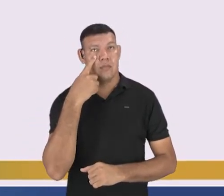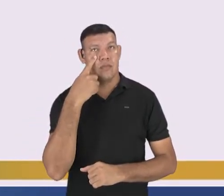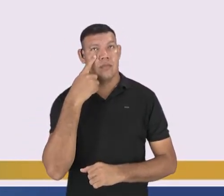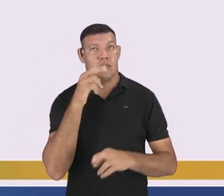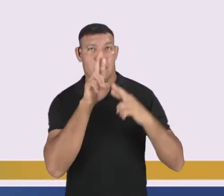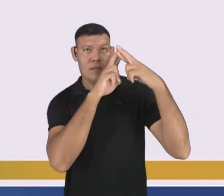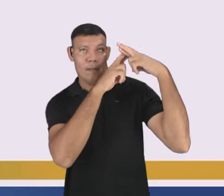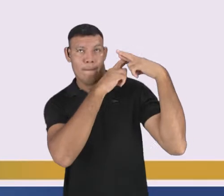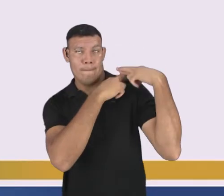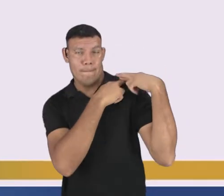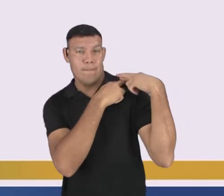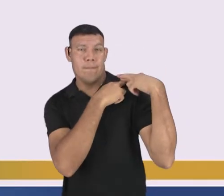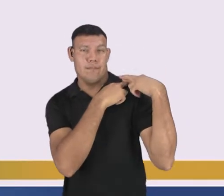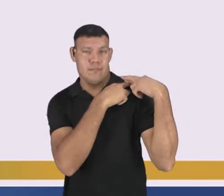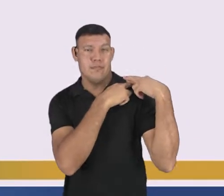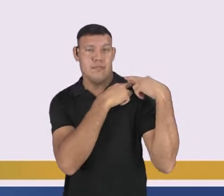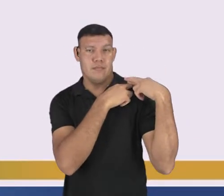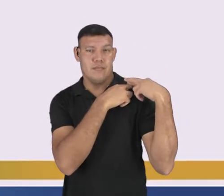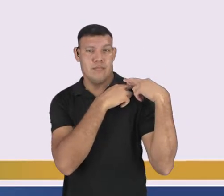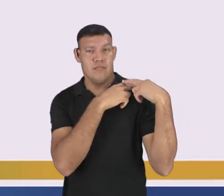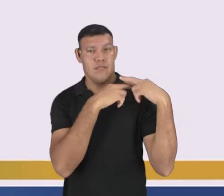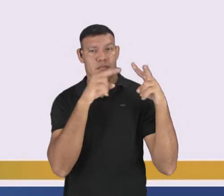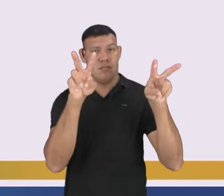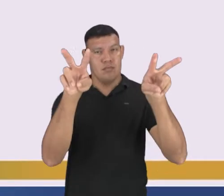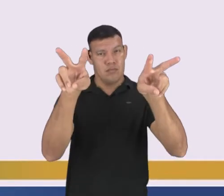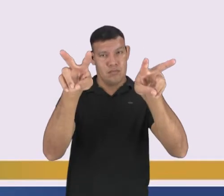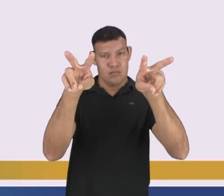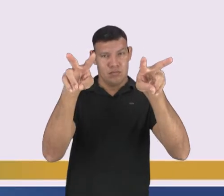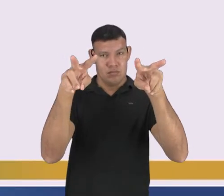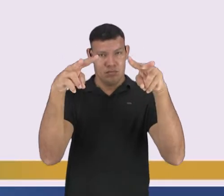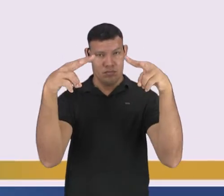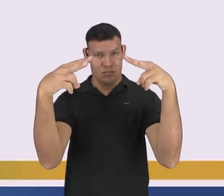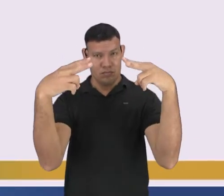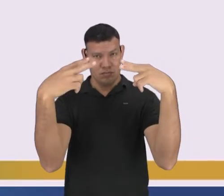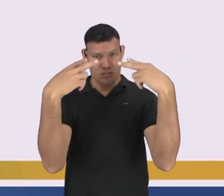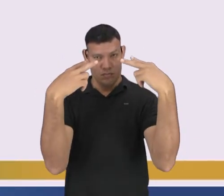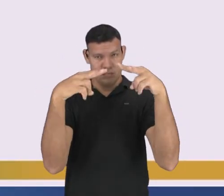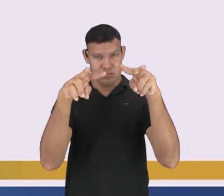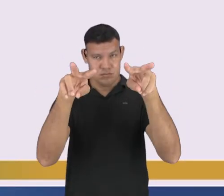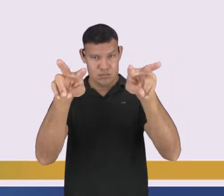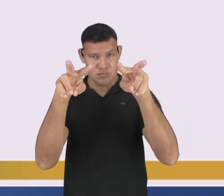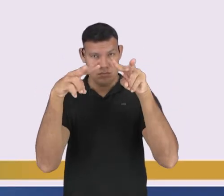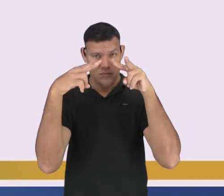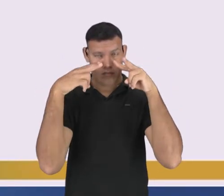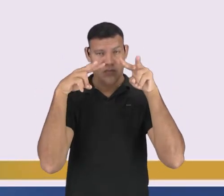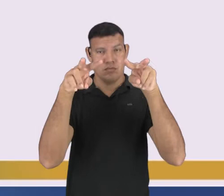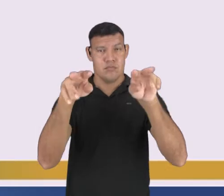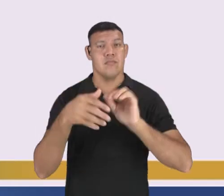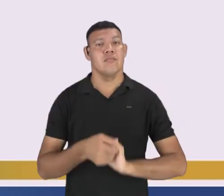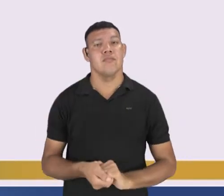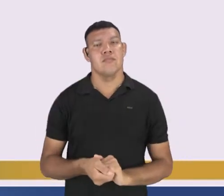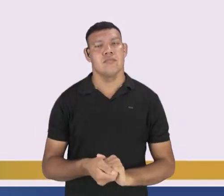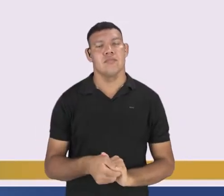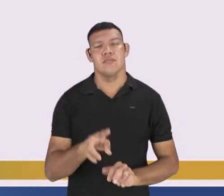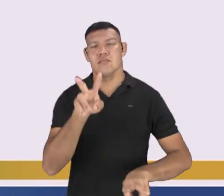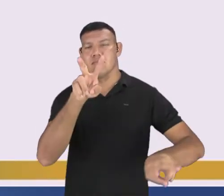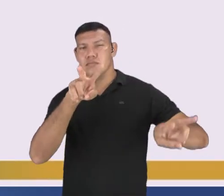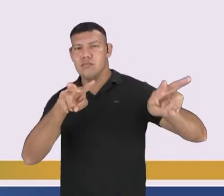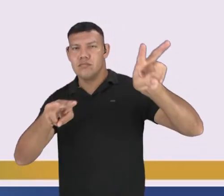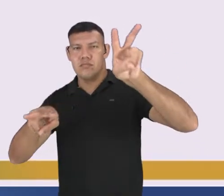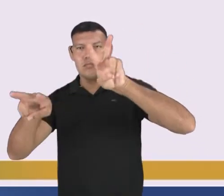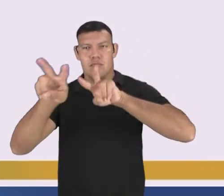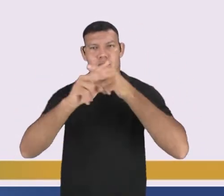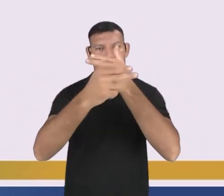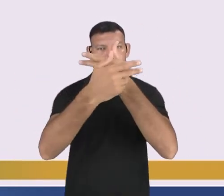são órgãos responsáveis pelo sentido de ver, né, sentido da visão, uma vez que eles visualizam o